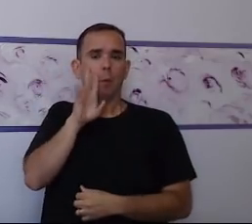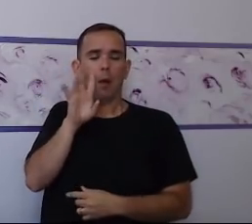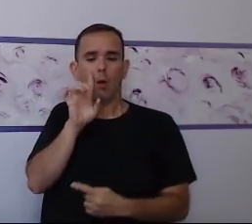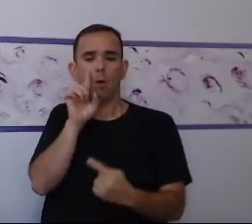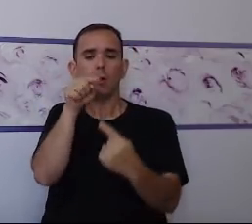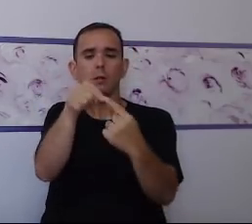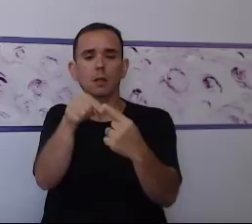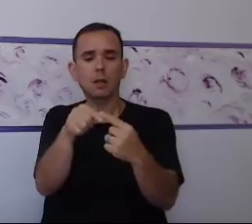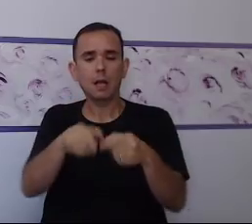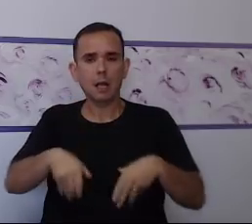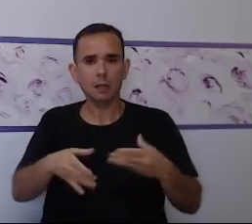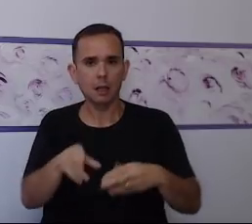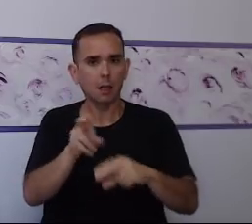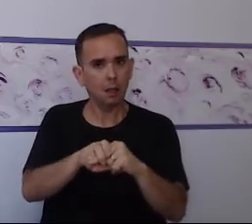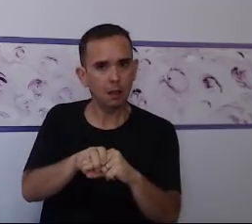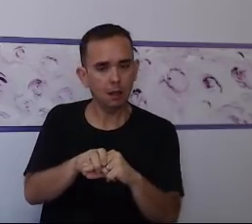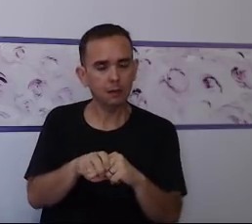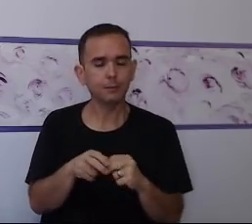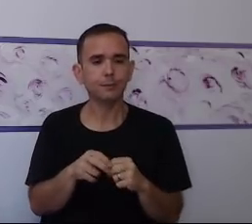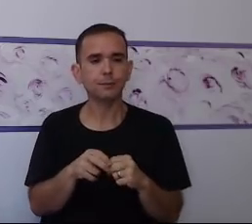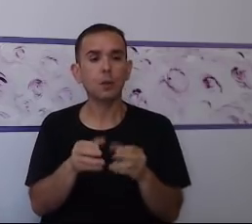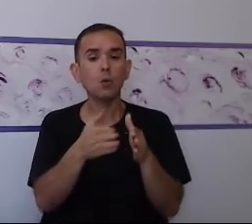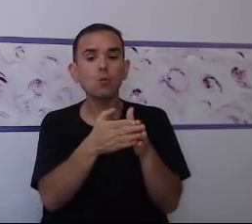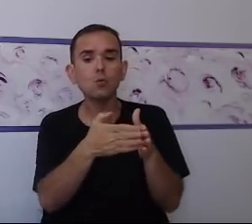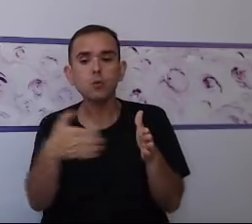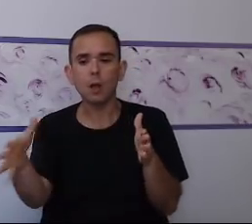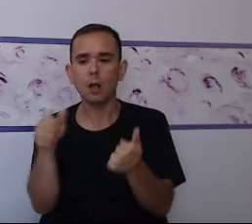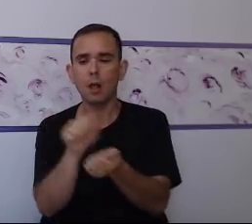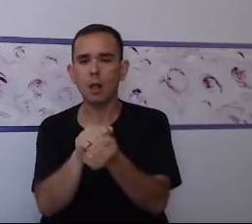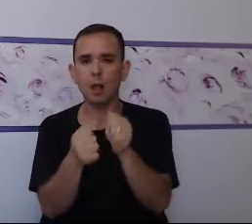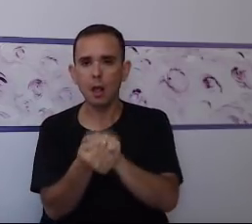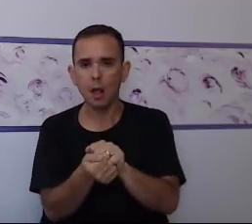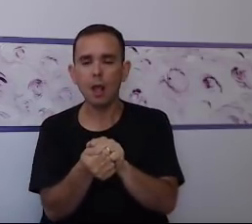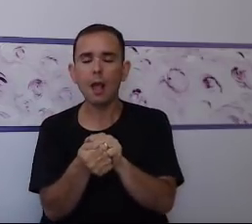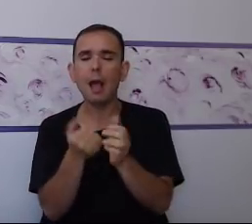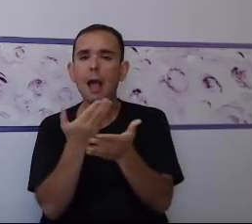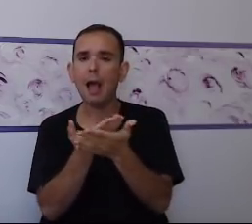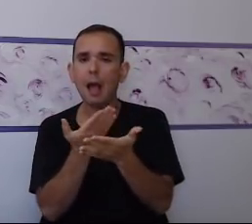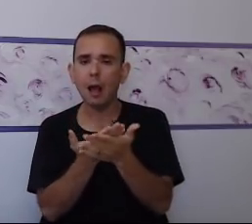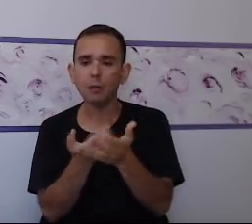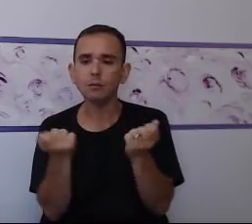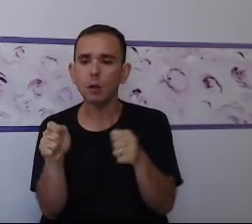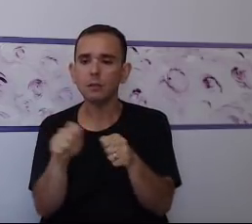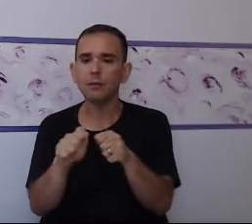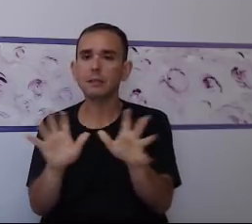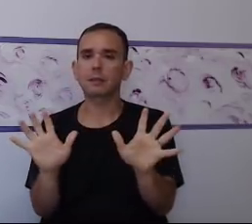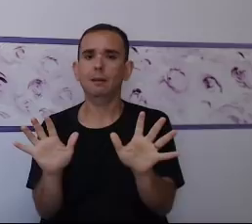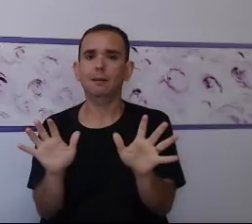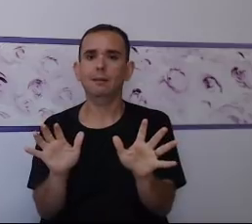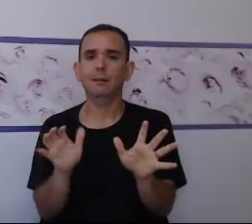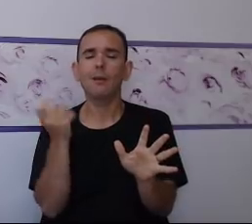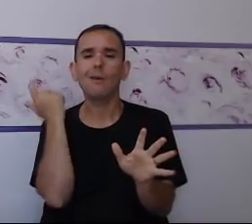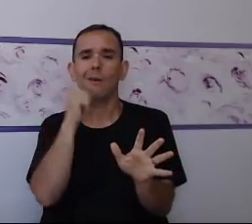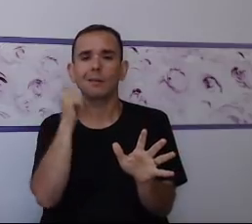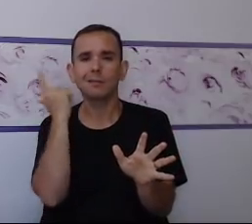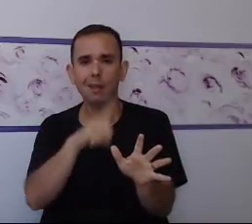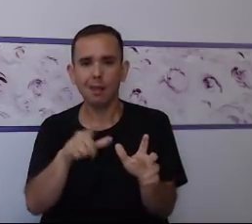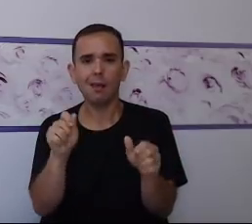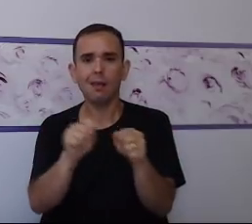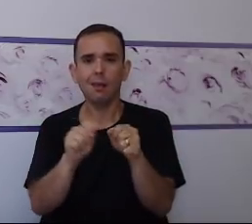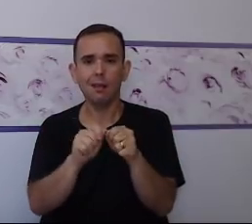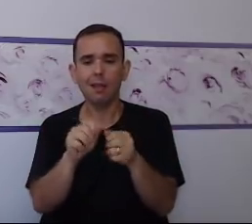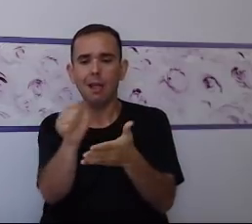chega na cadeira, mas no decorrer da aula a gente consegue fazer essa transferência para esse mobiliário. Então, a gente consegue realizar